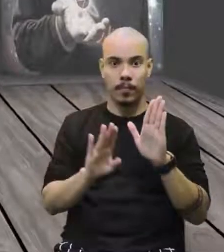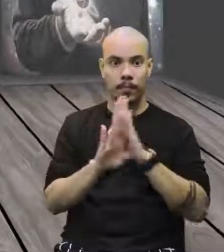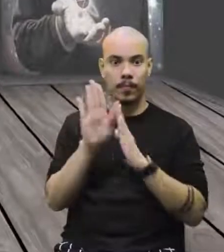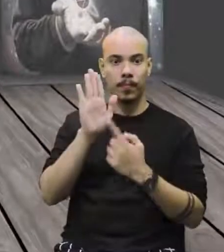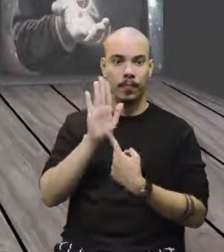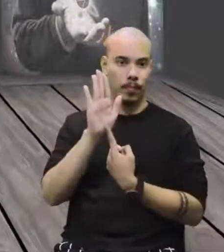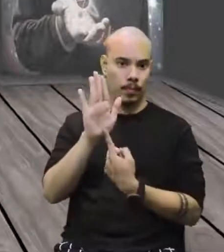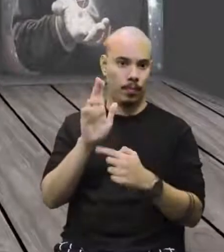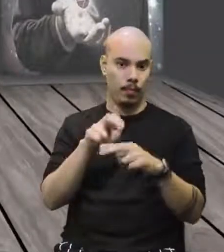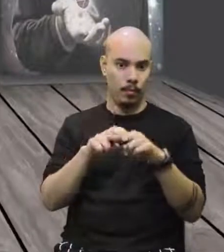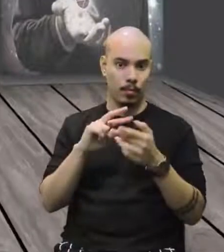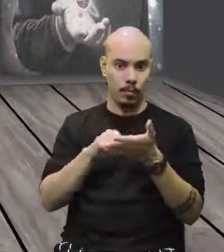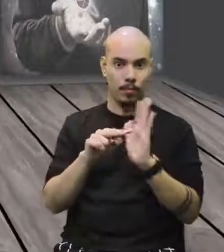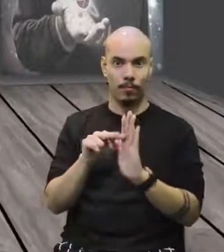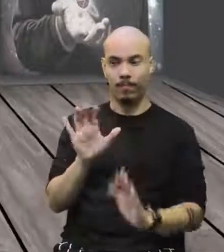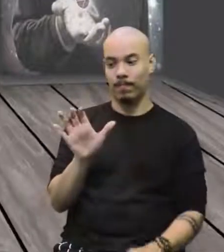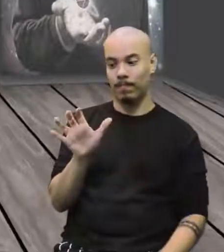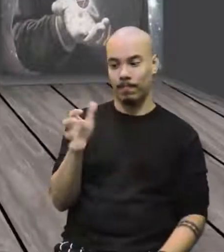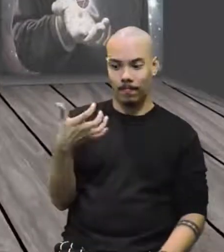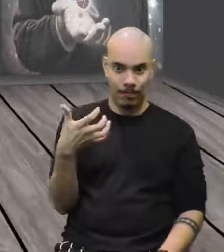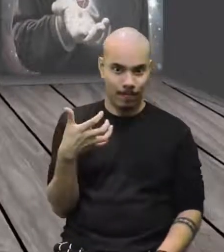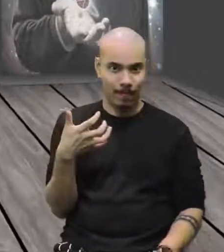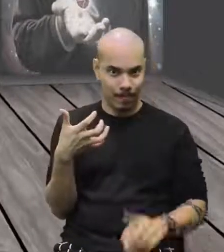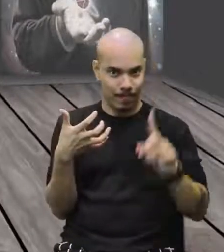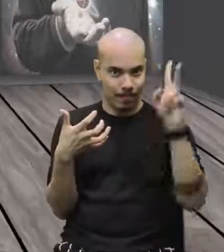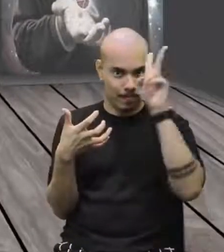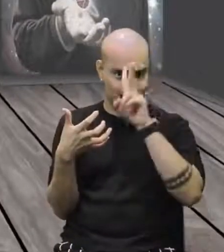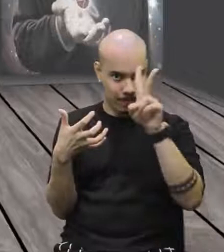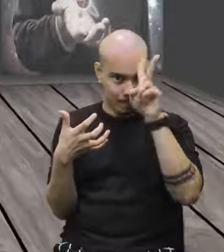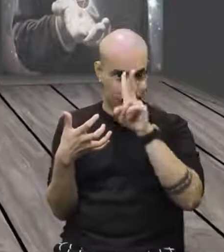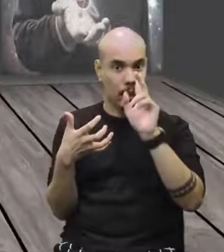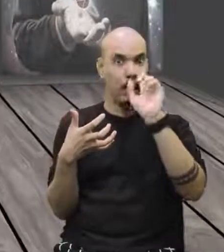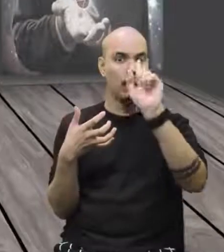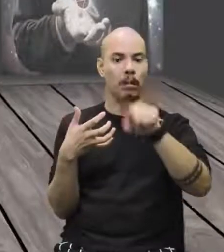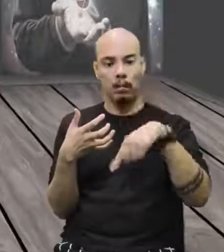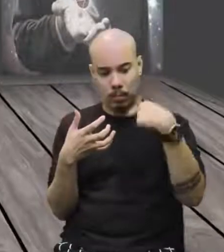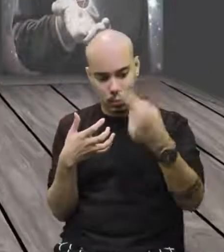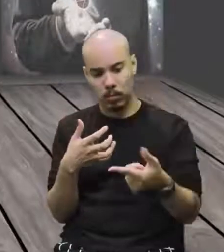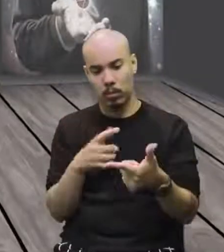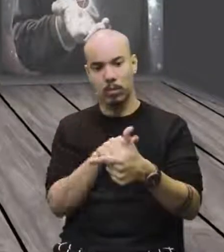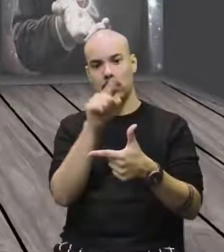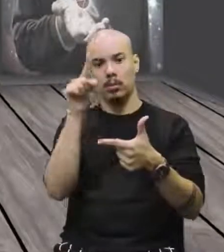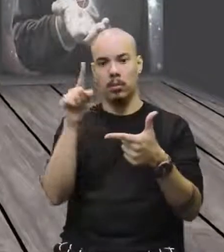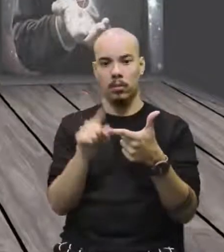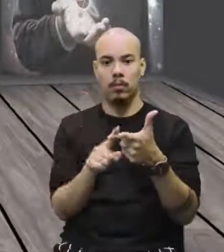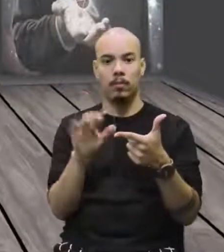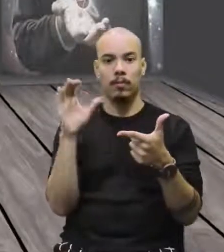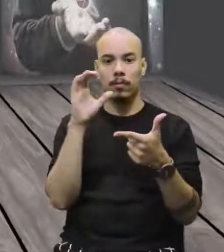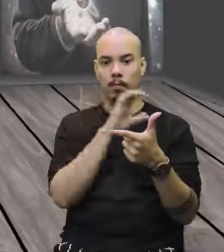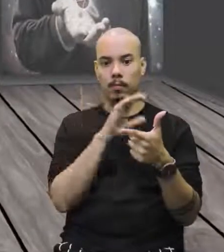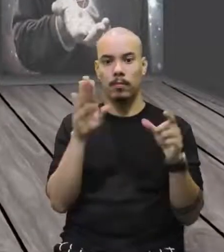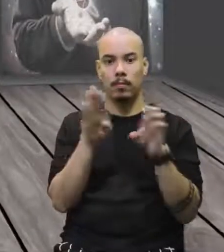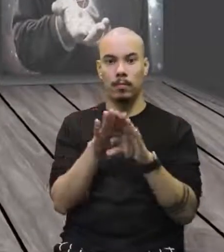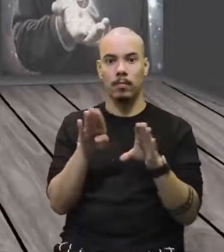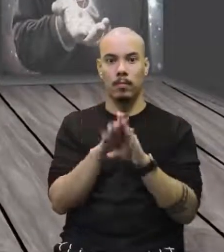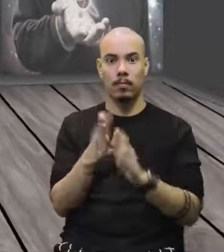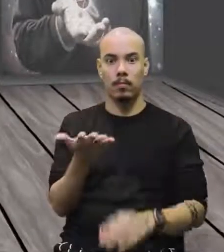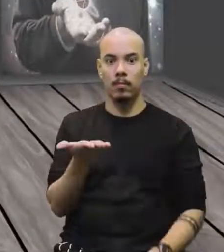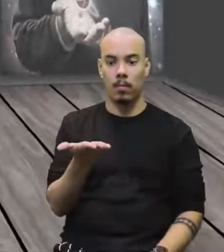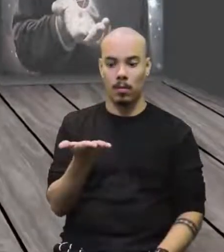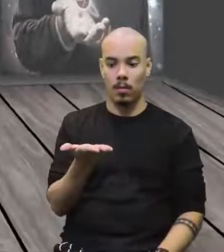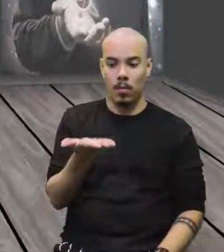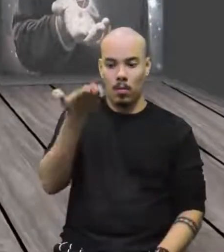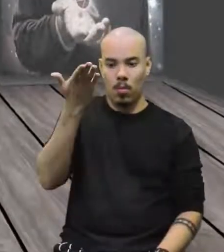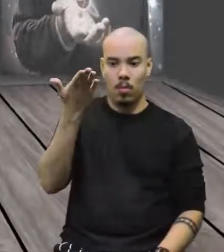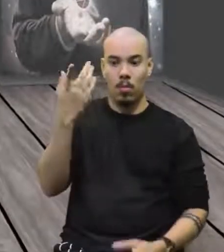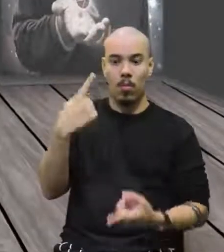vai estar girando, né? Justamente. Depois nós vamos usar o quê? Velocidade, campo e o empurrão, porque como a